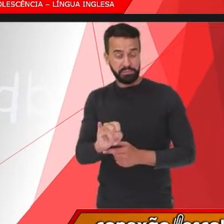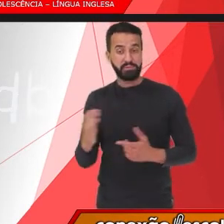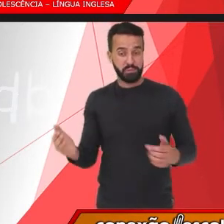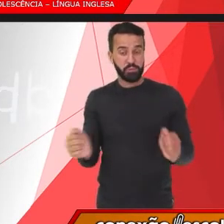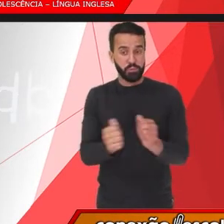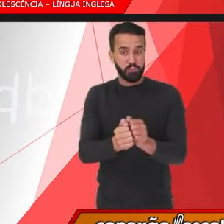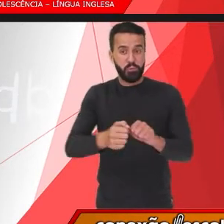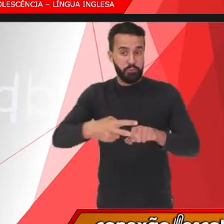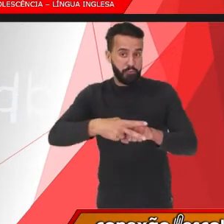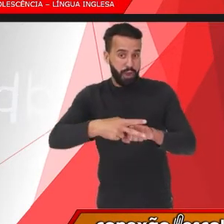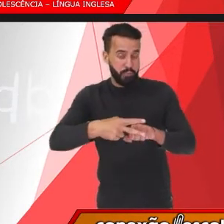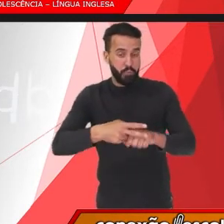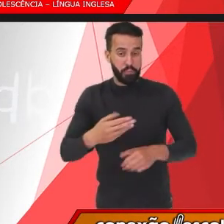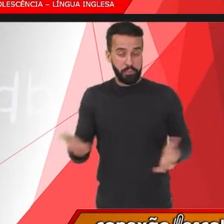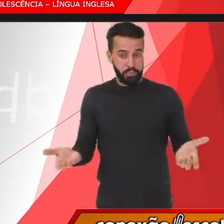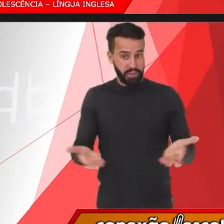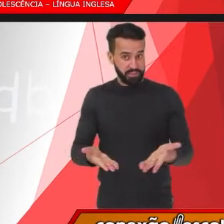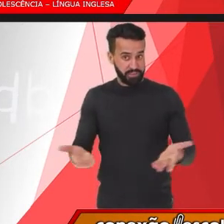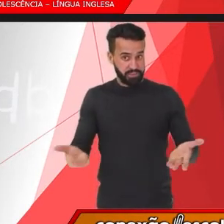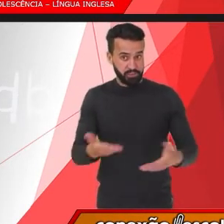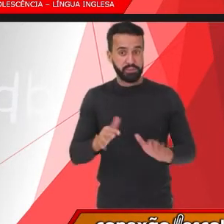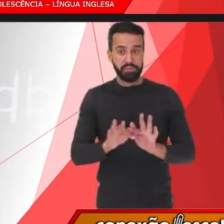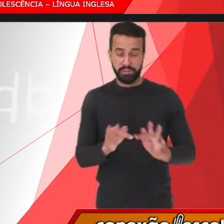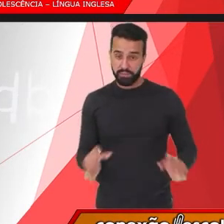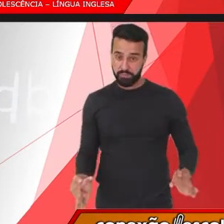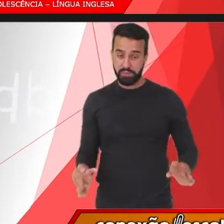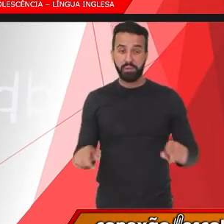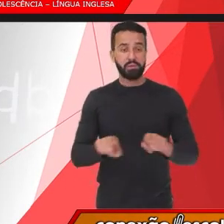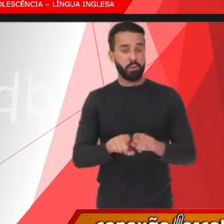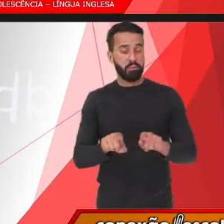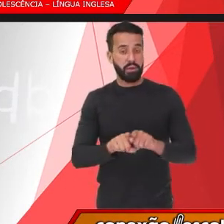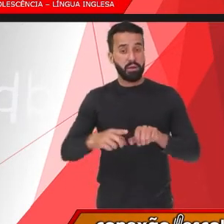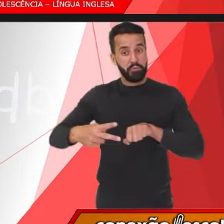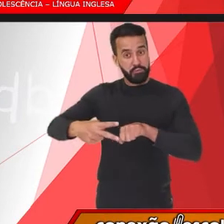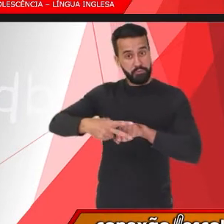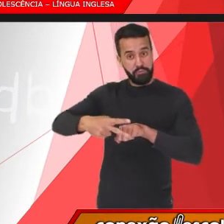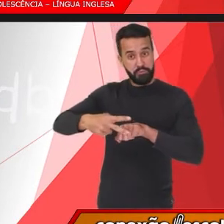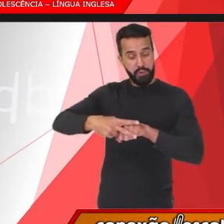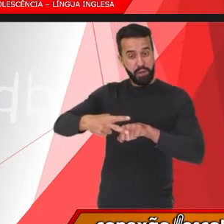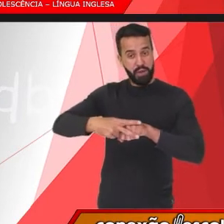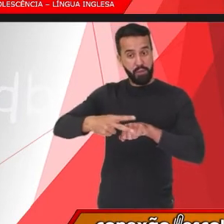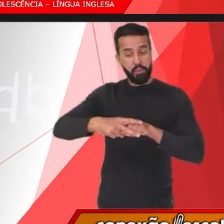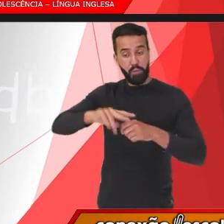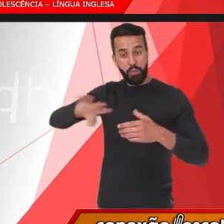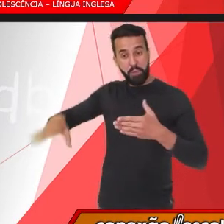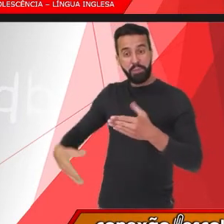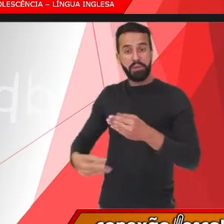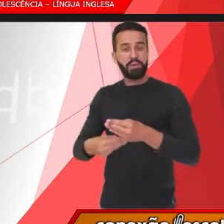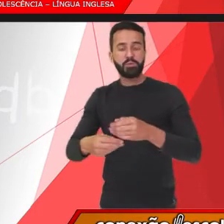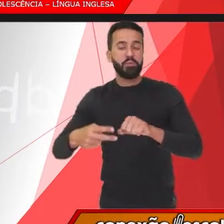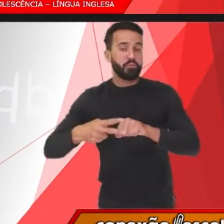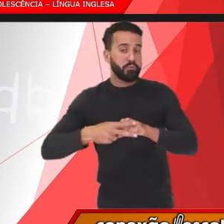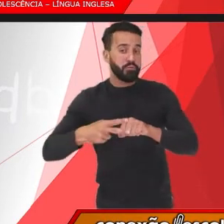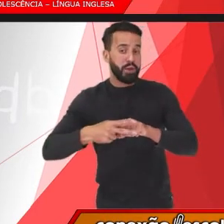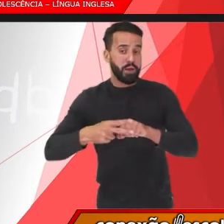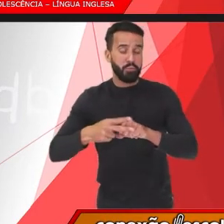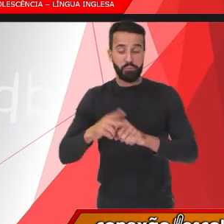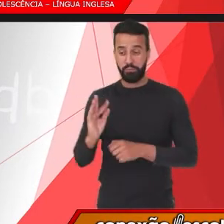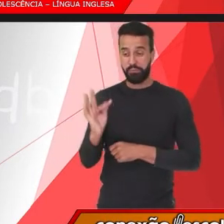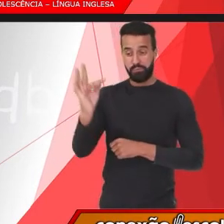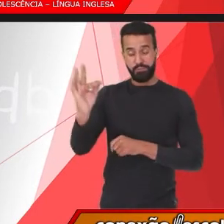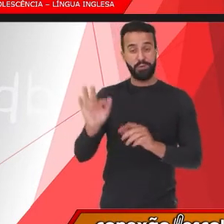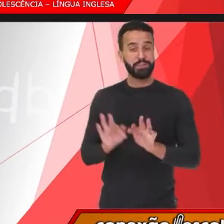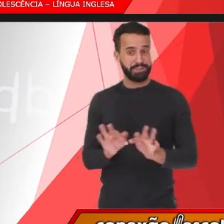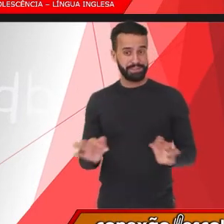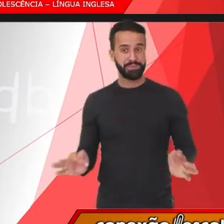verbo que está ali no presente simples e um verbo, o resto da frase, né, o complemento da frase no futuro